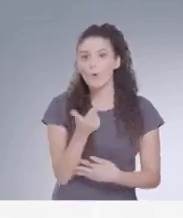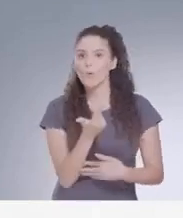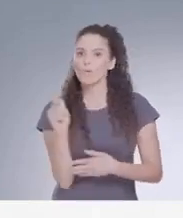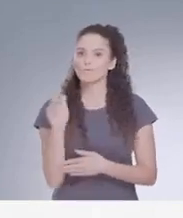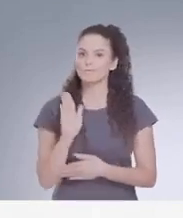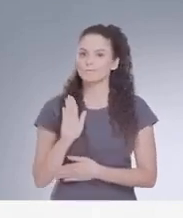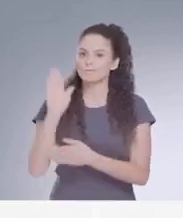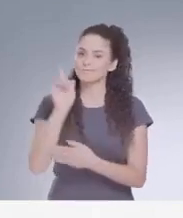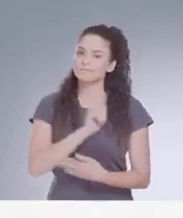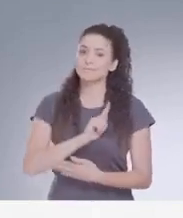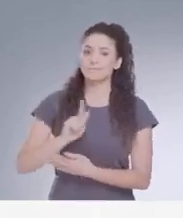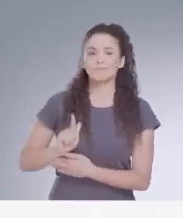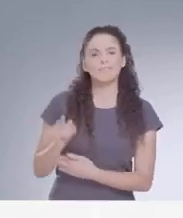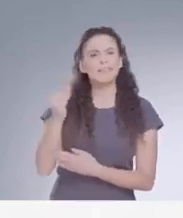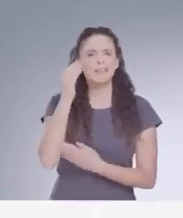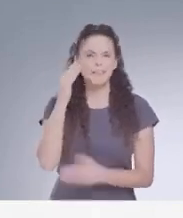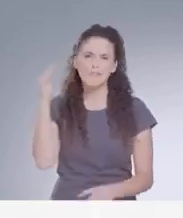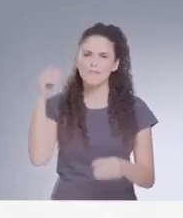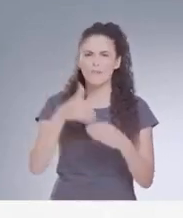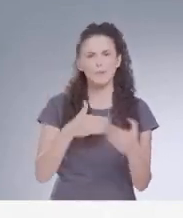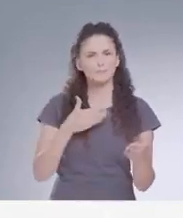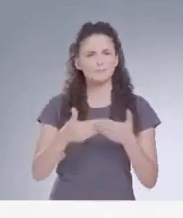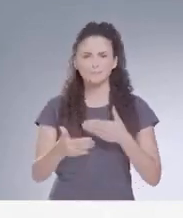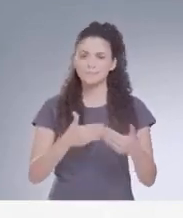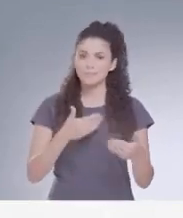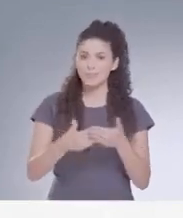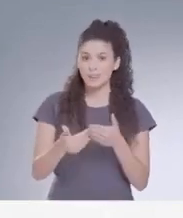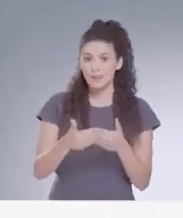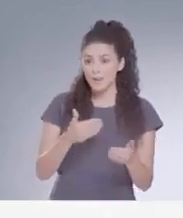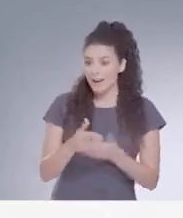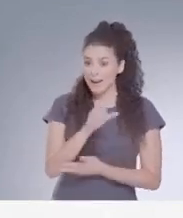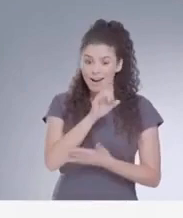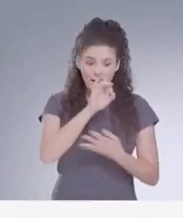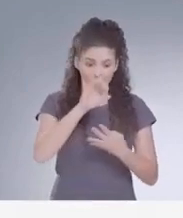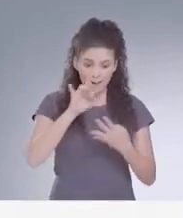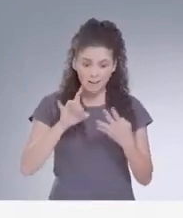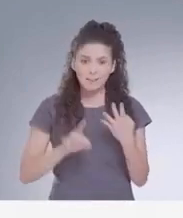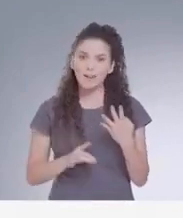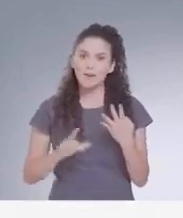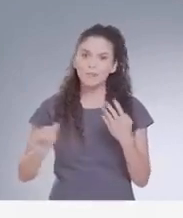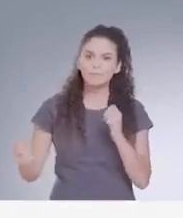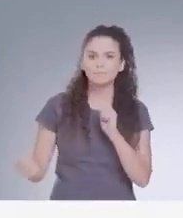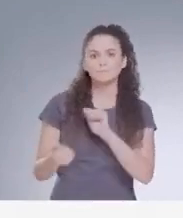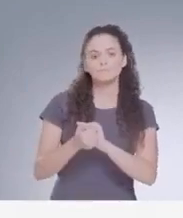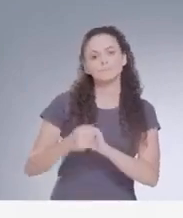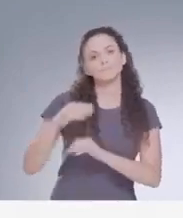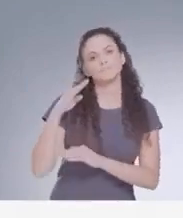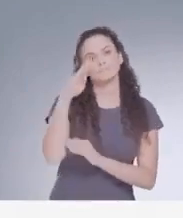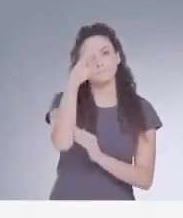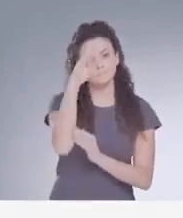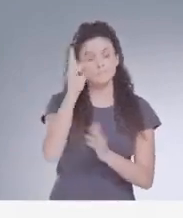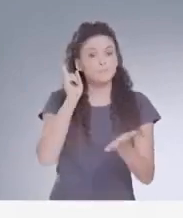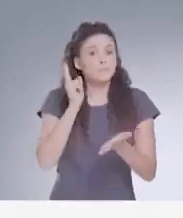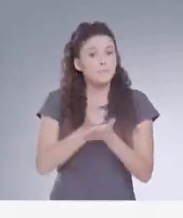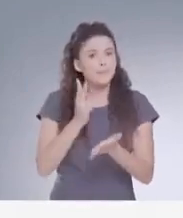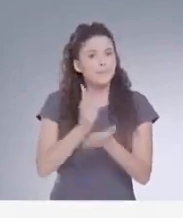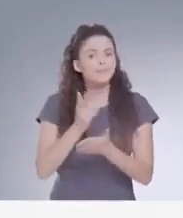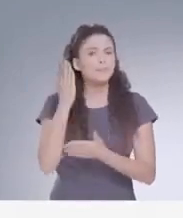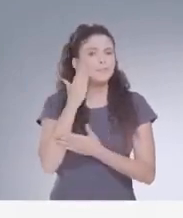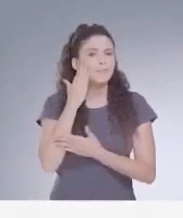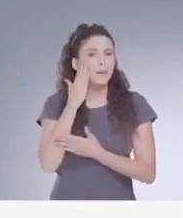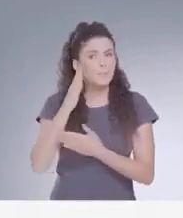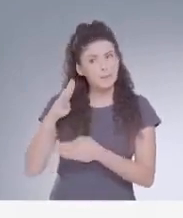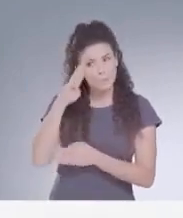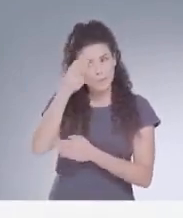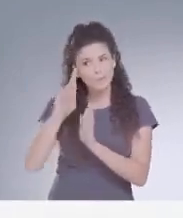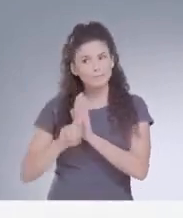os outros candidatos, na busca pelos votos a qualquer custo, um a um, se juntarem a Bolsonaro, mesmo